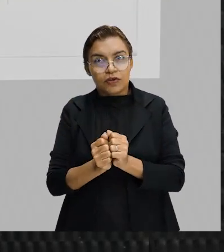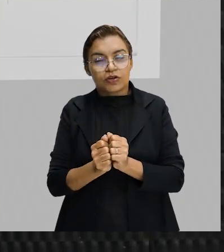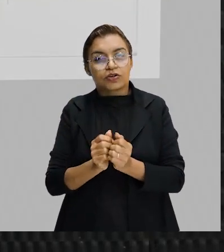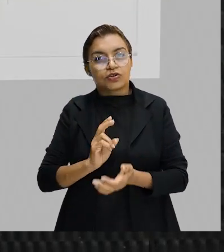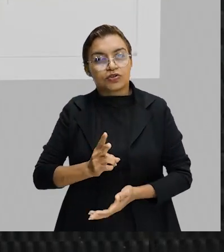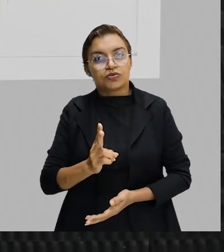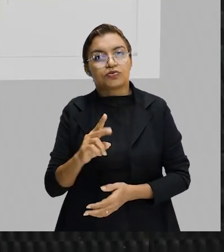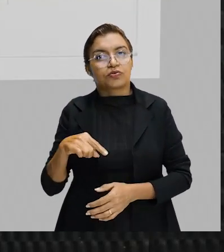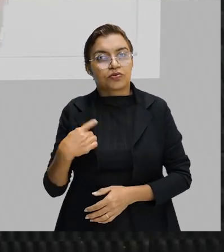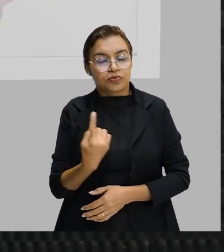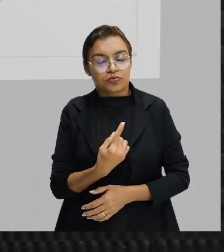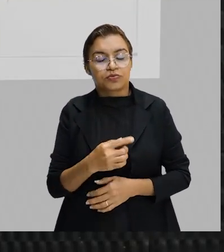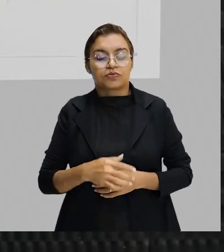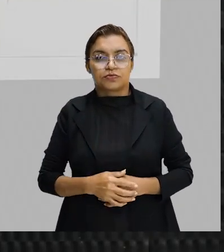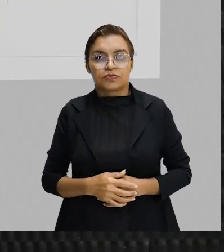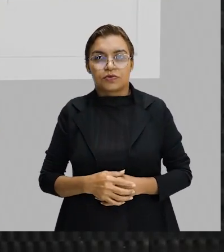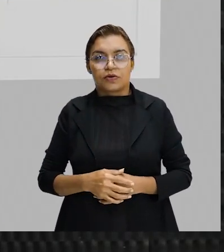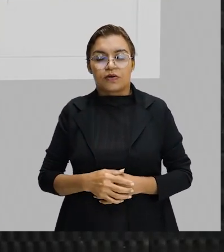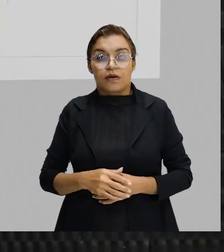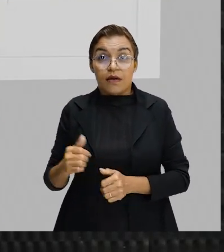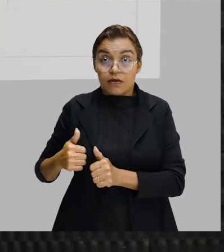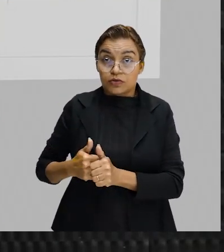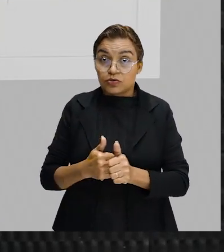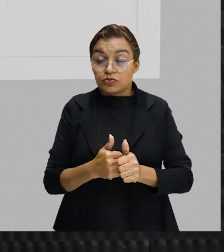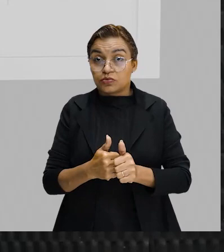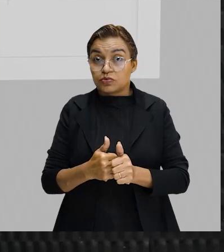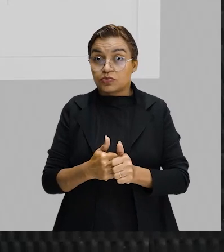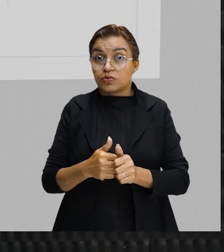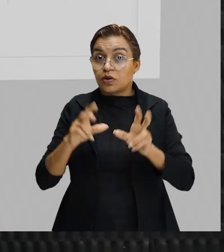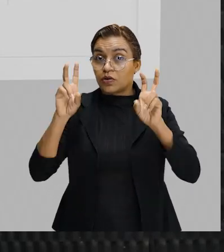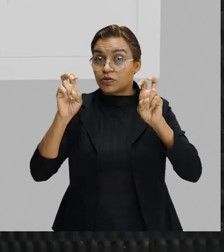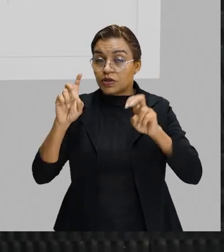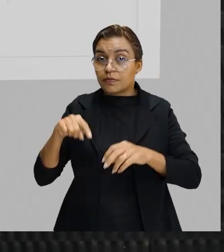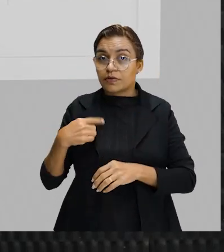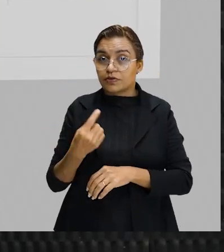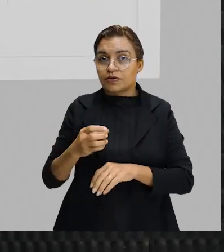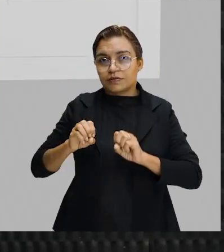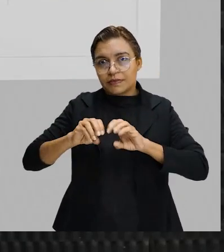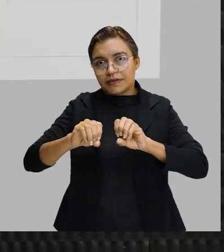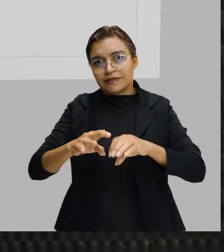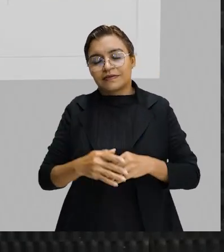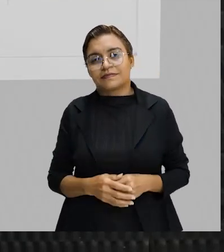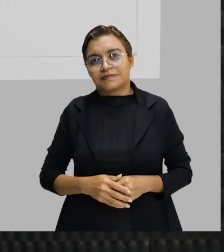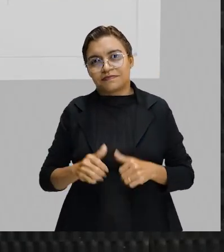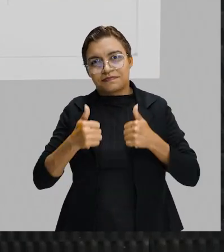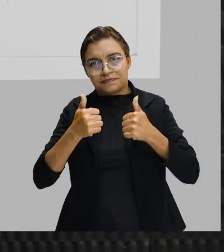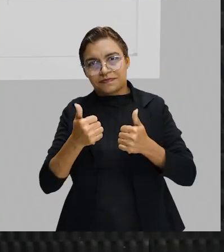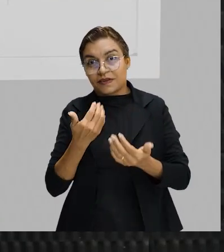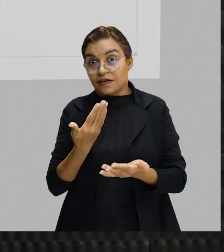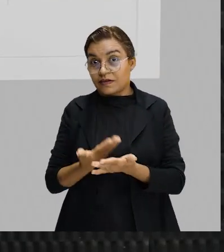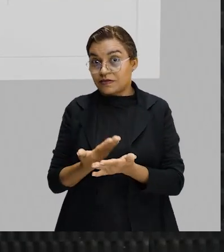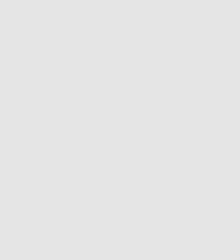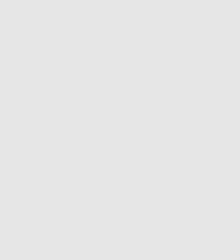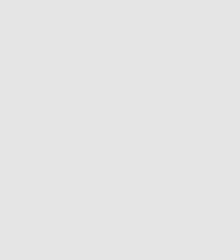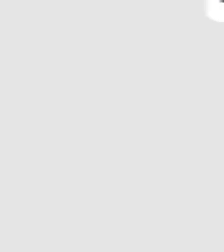os novos, né, temas que nós vamos desenvolver aqui, tá? Tudo de bom, fique em casa, fique estudando.